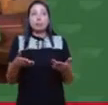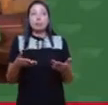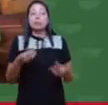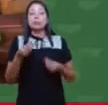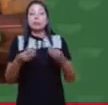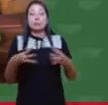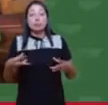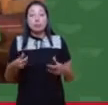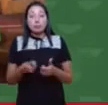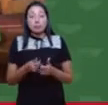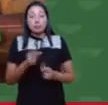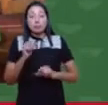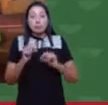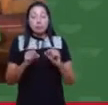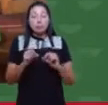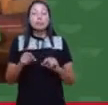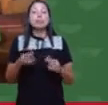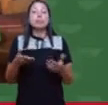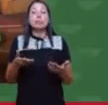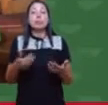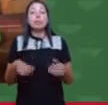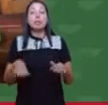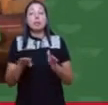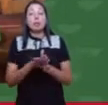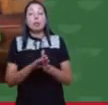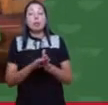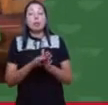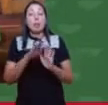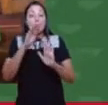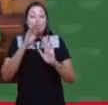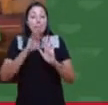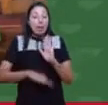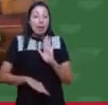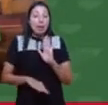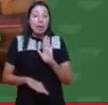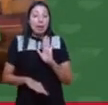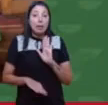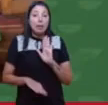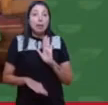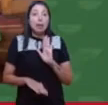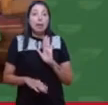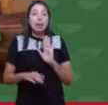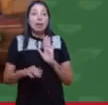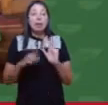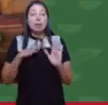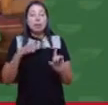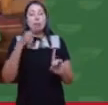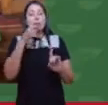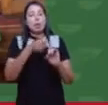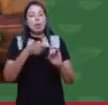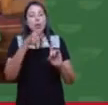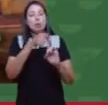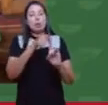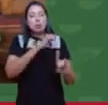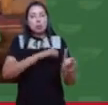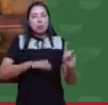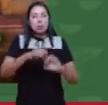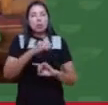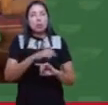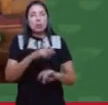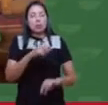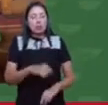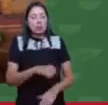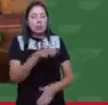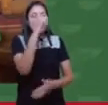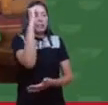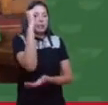Como tudo isso veio abaixo, a partir da luta social, da